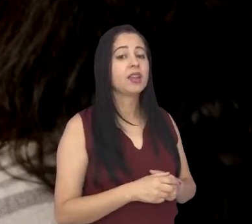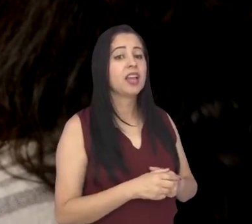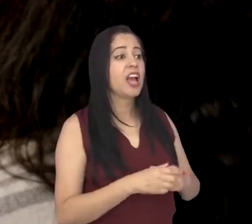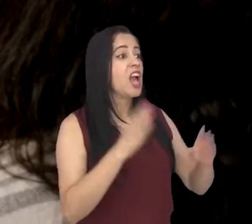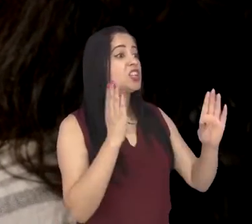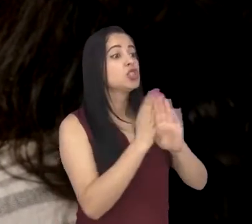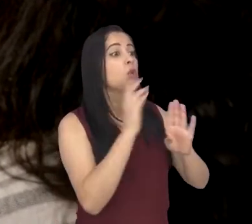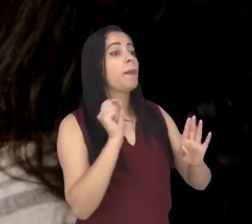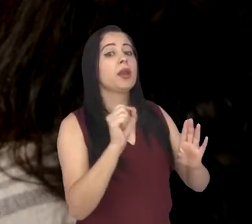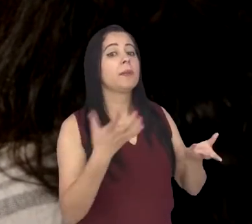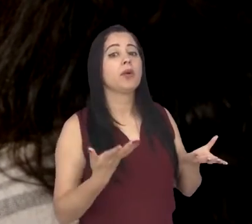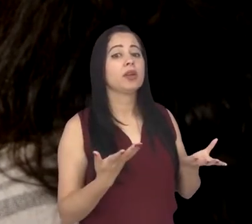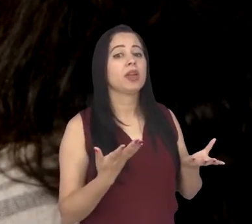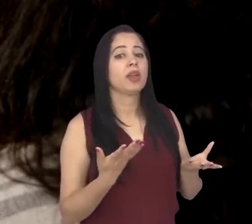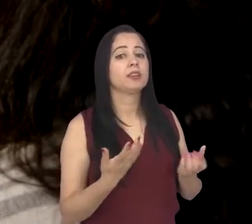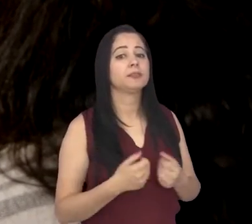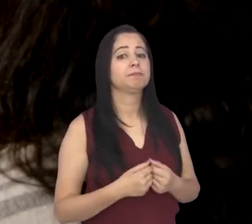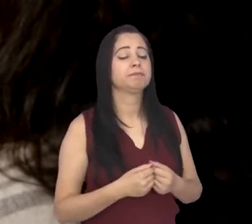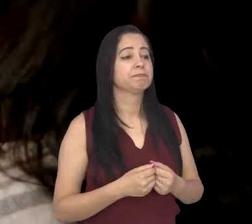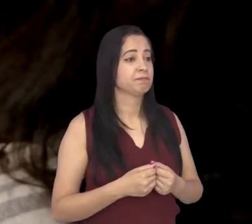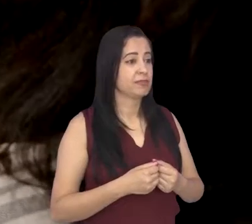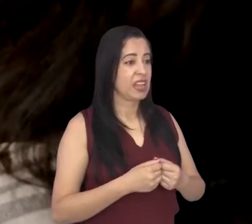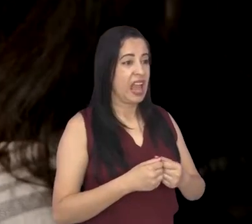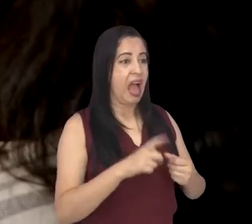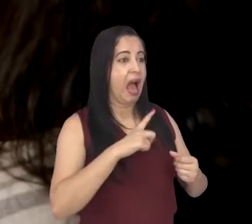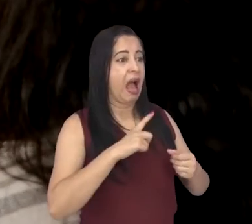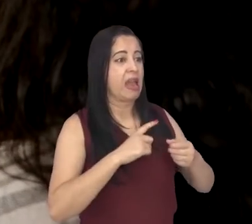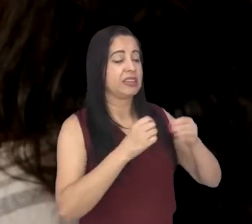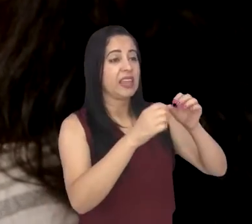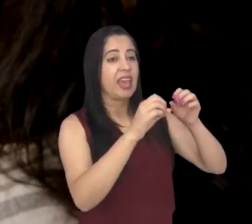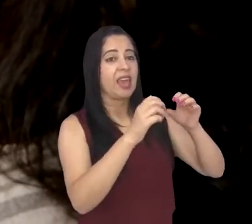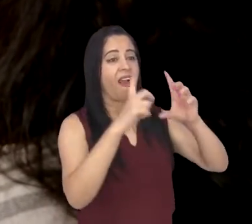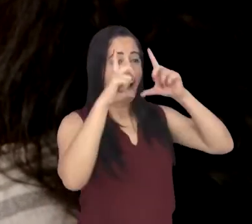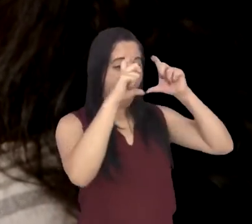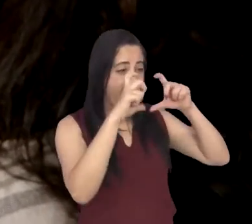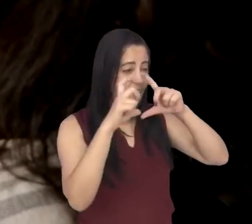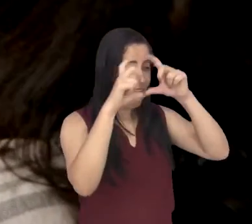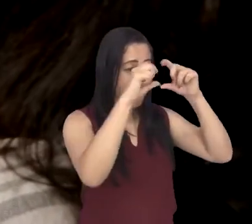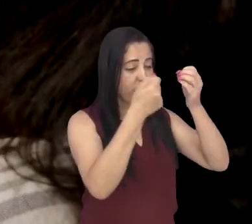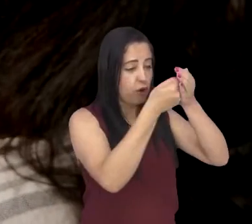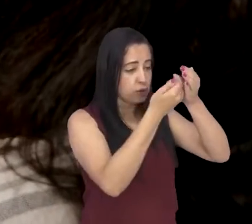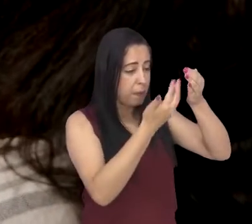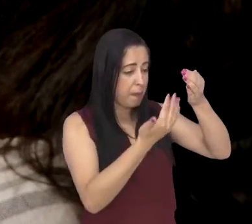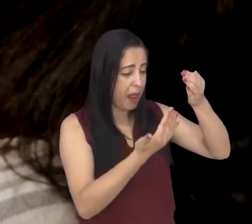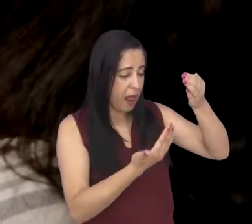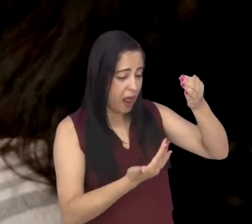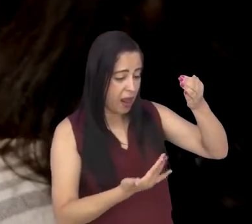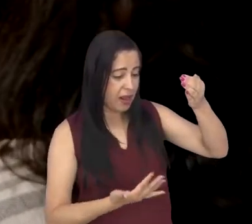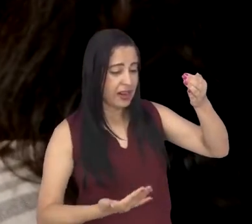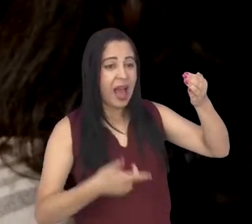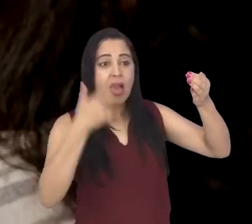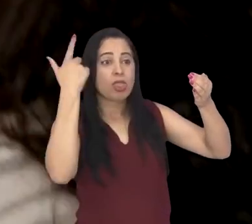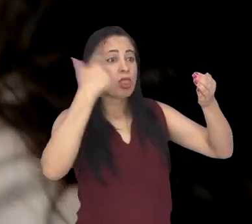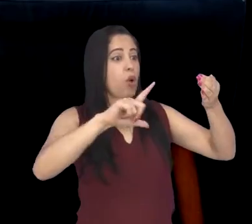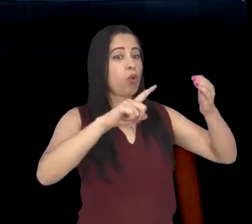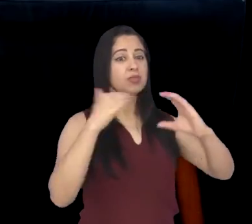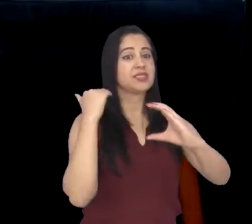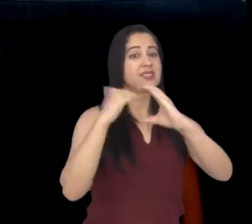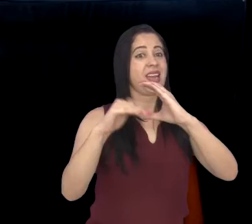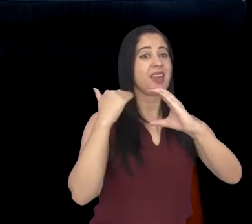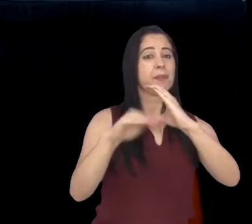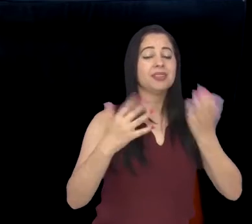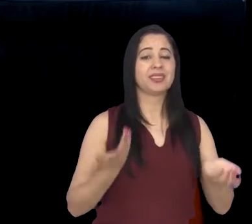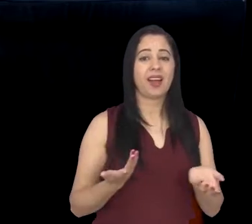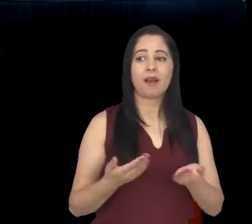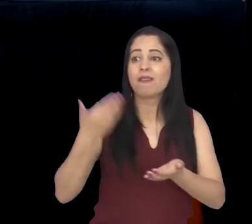Descobrimos que não dá para revelar os filmes aqui em Porto Rico e não dá para passar pelo satélite. Ia perder todo o